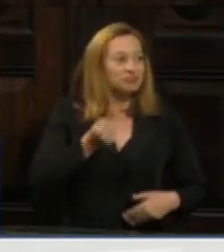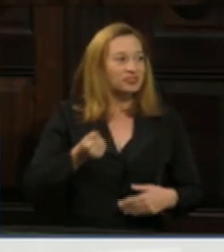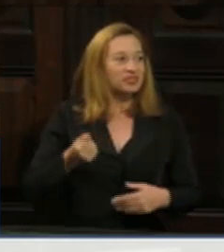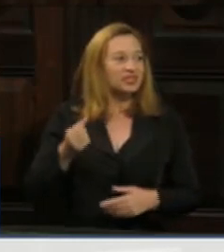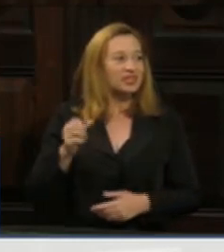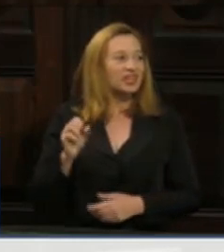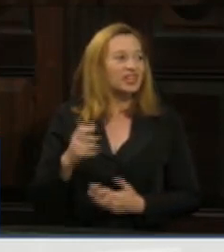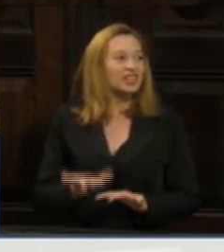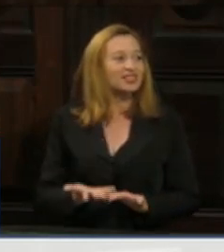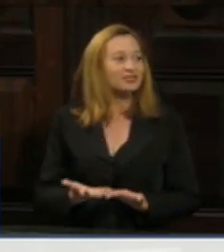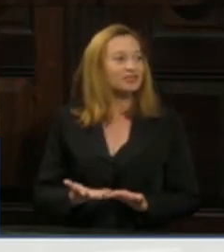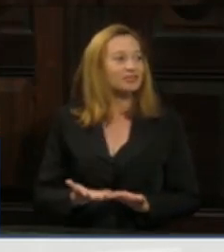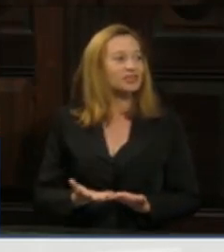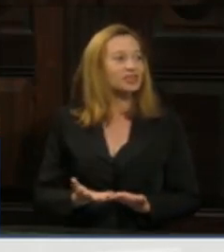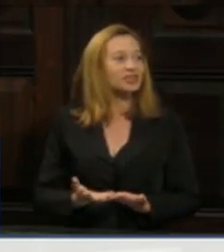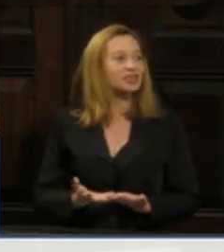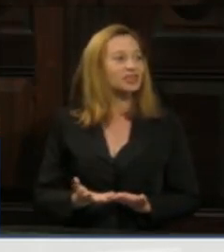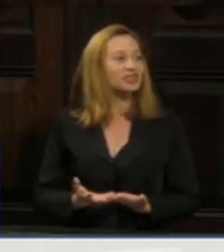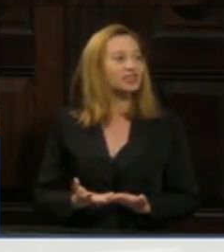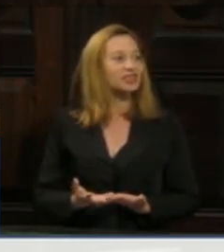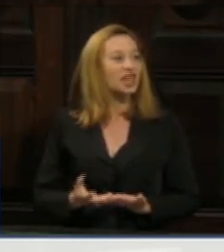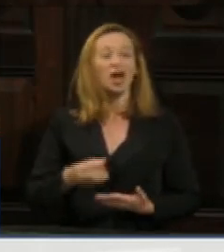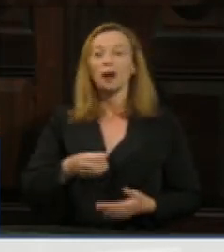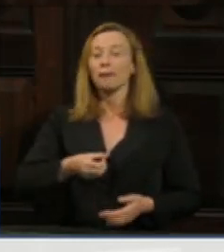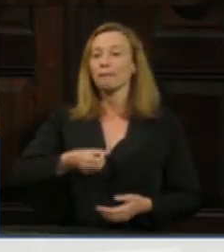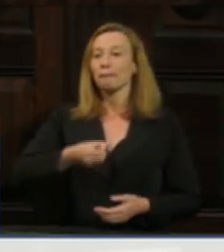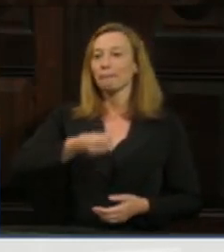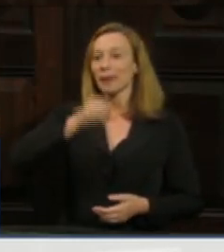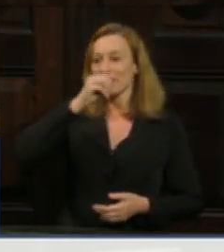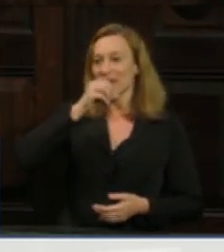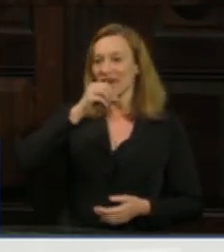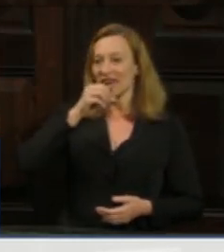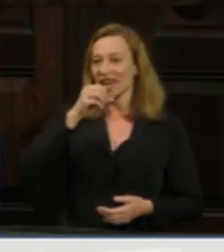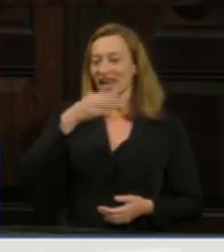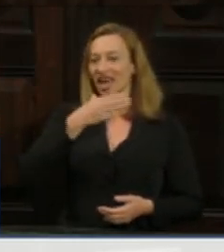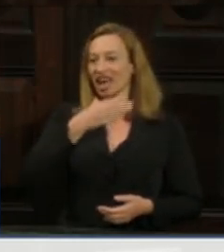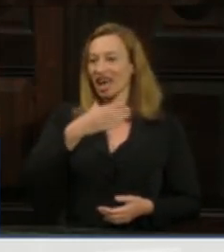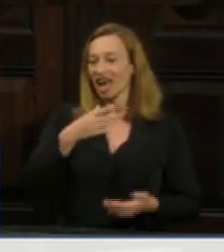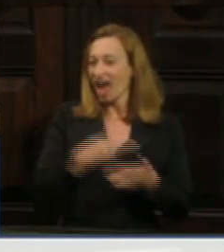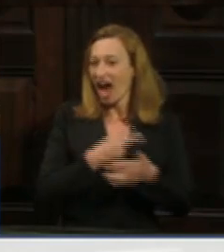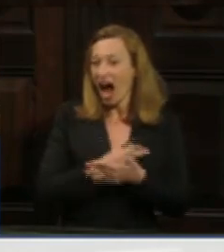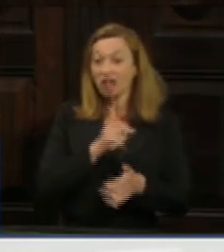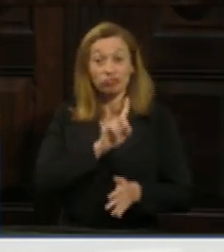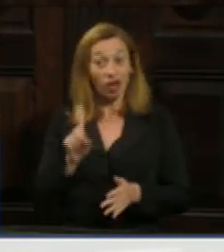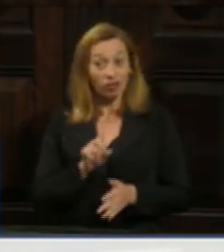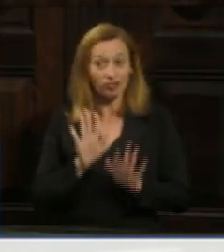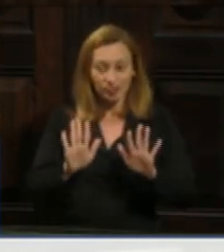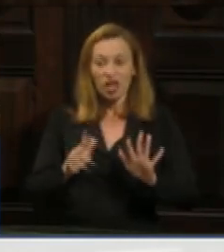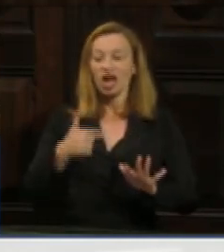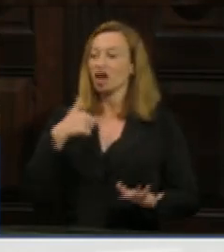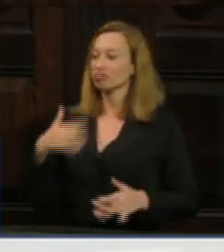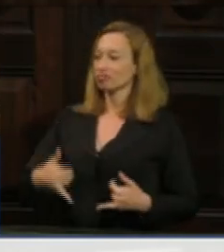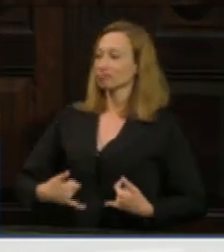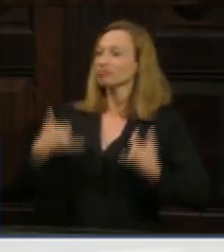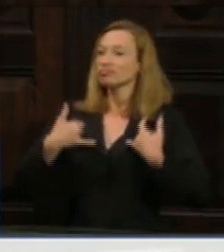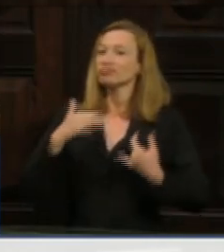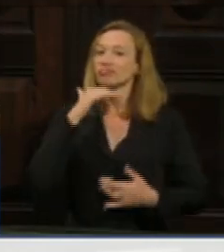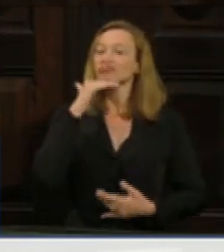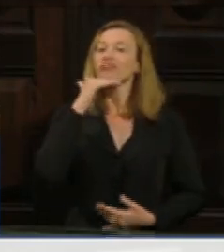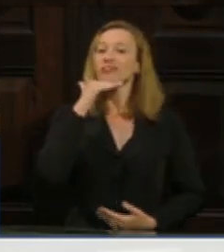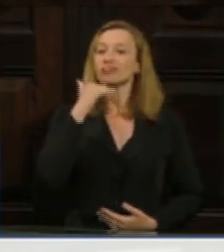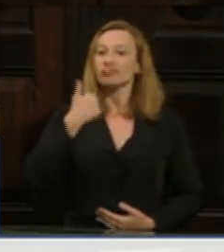meu mandato de deputado estadual, repito, vou sair desse palácio de cabeça erguida,